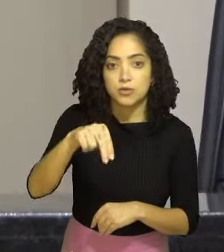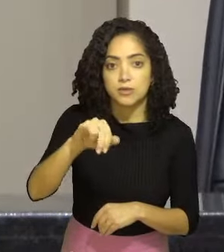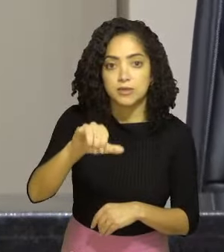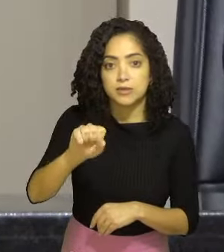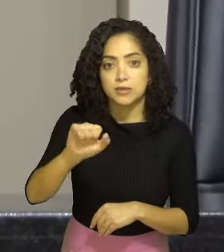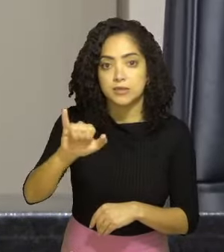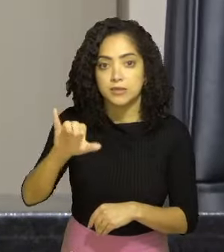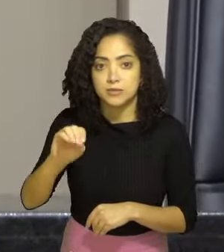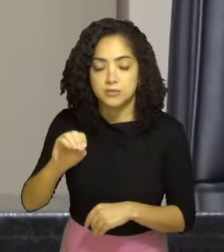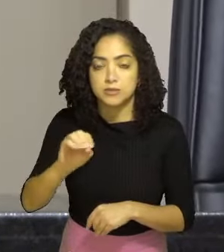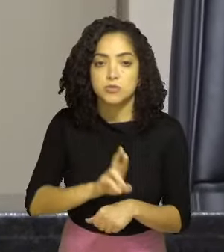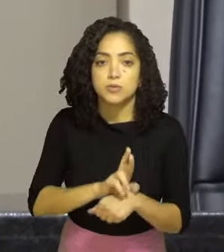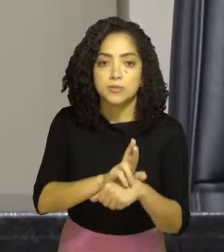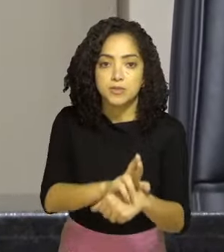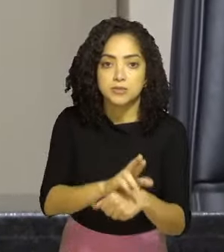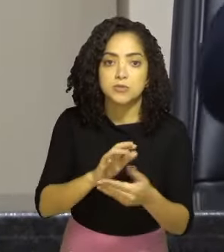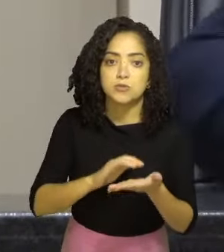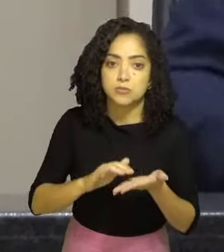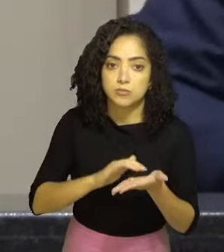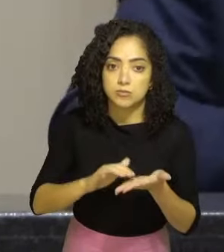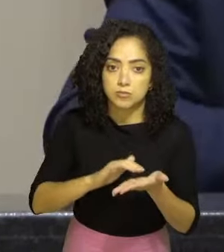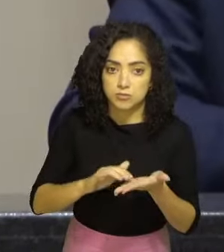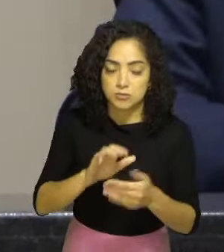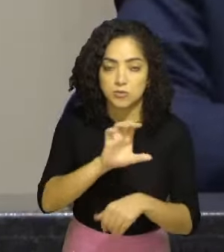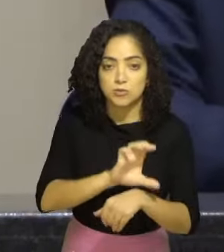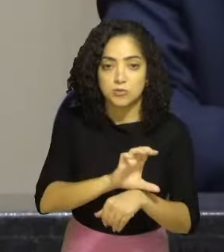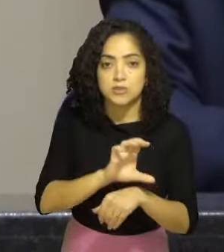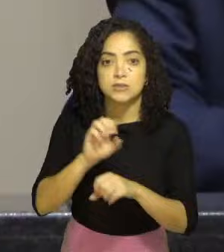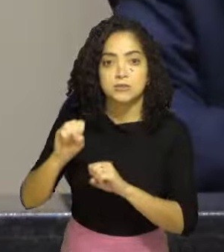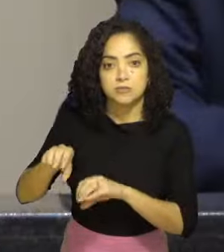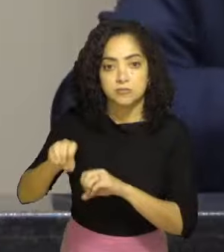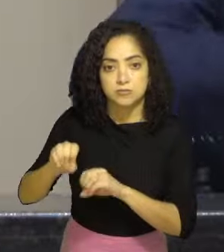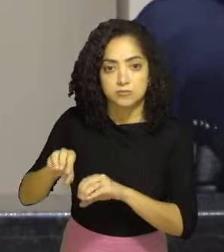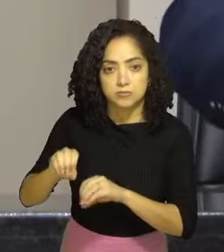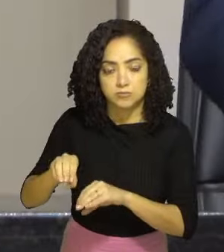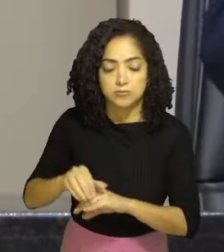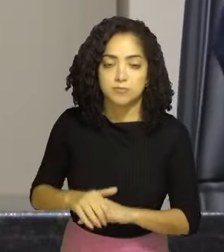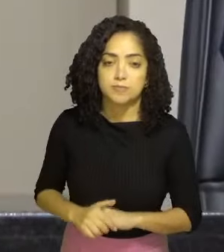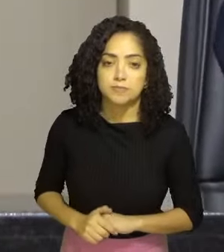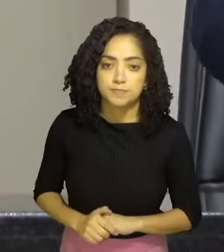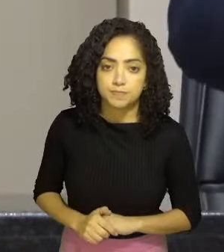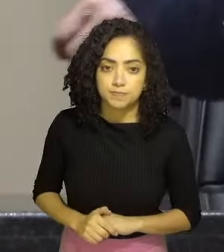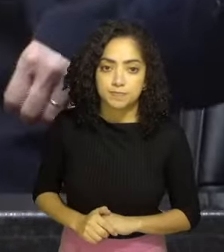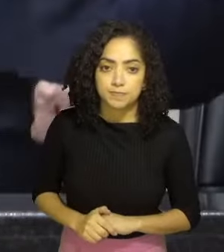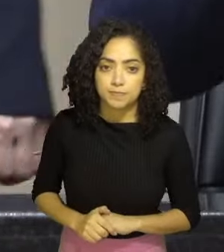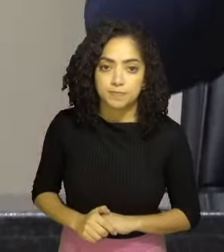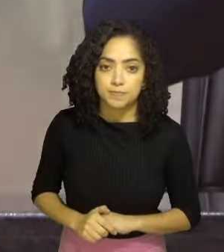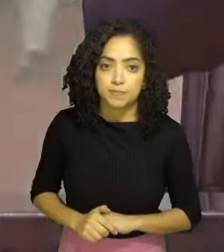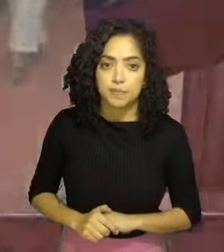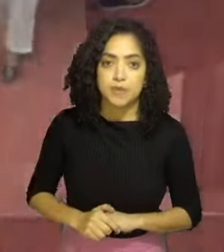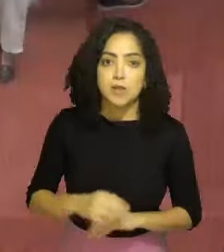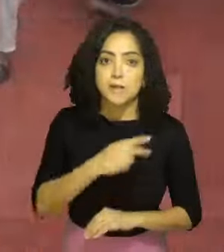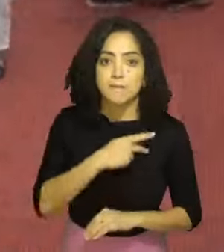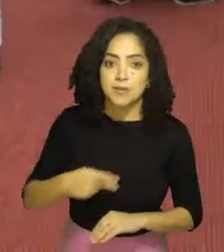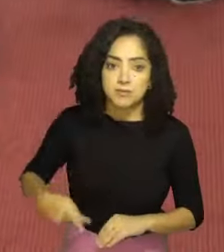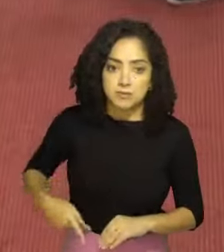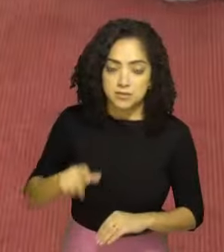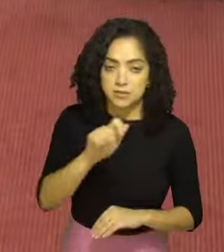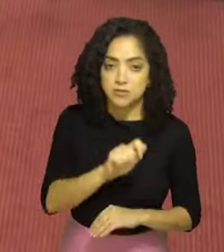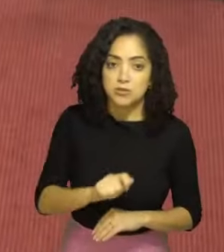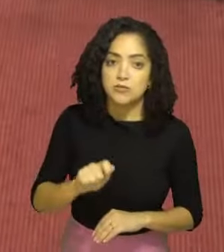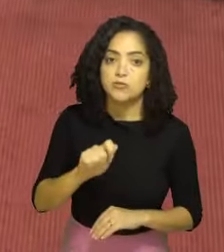o gabinete do secretário de Estado da Educação, Aristide Simadon, presidente da Fundação de Amparo